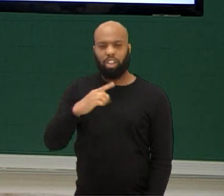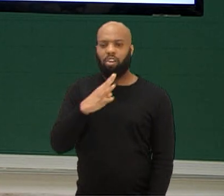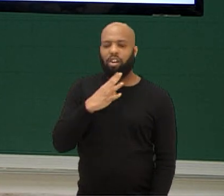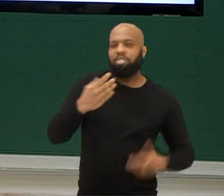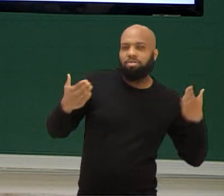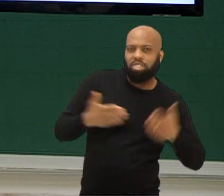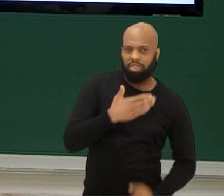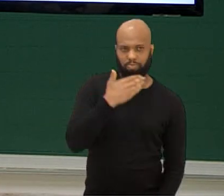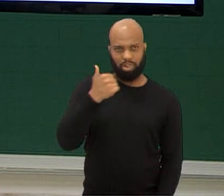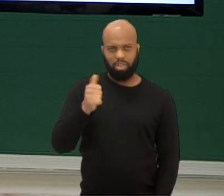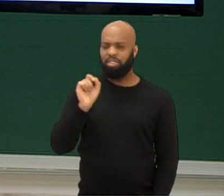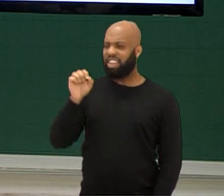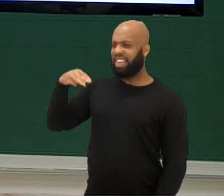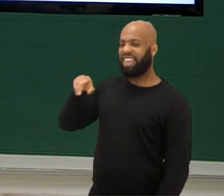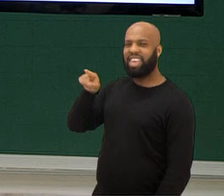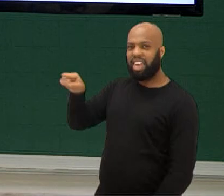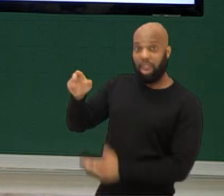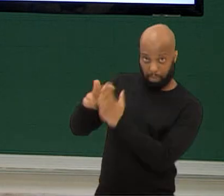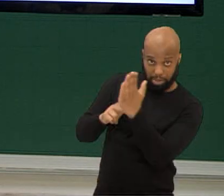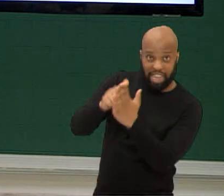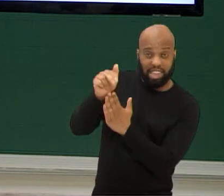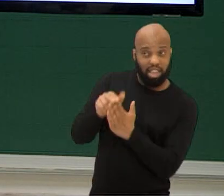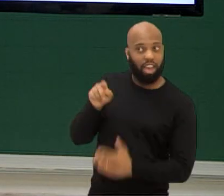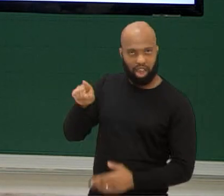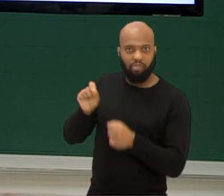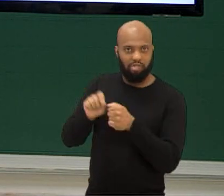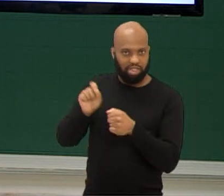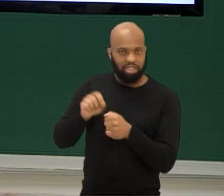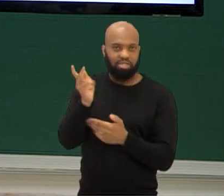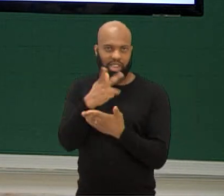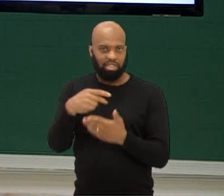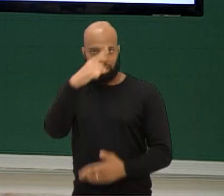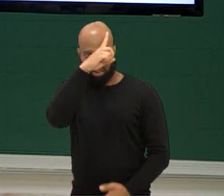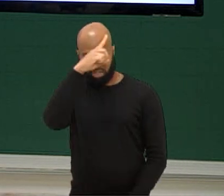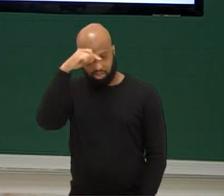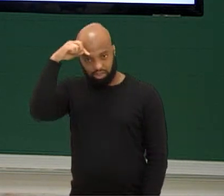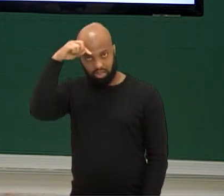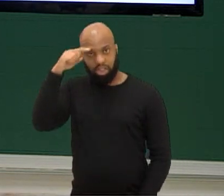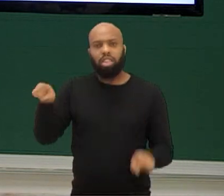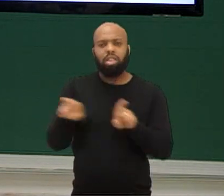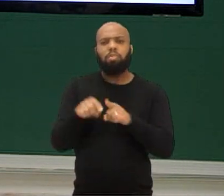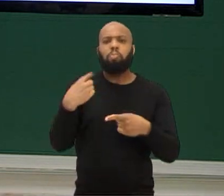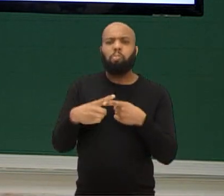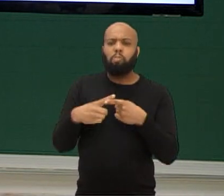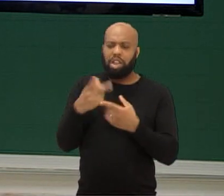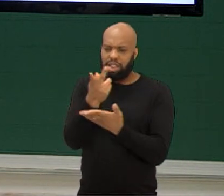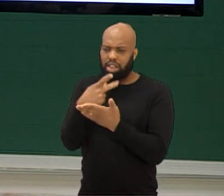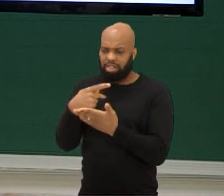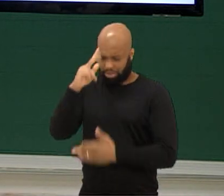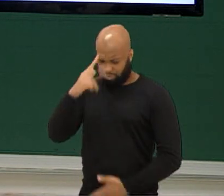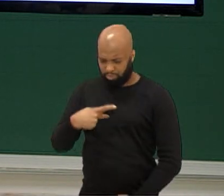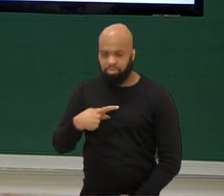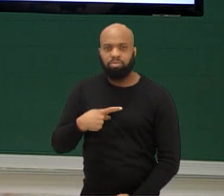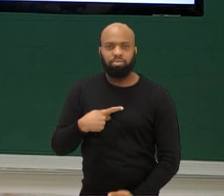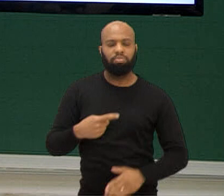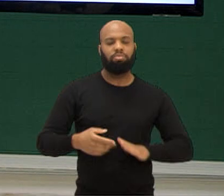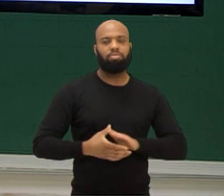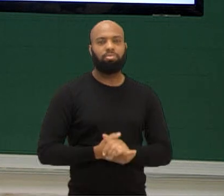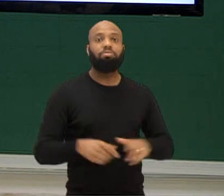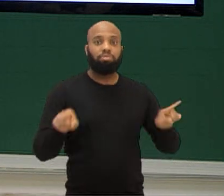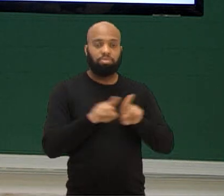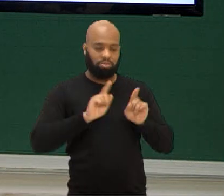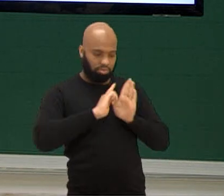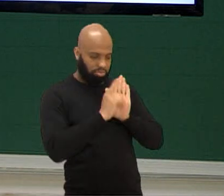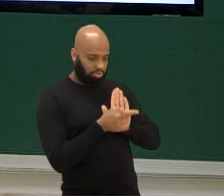Então, quem foi a pintora, né? E por que ela pintava tantos autorretratos? Os gêneros textuais que nós vamos